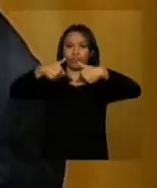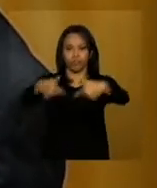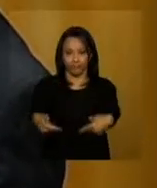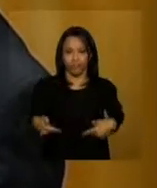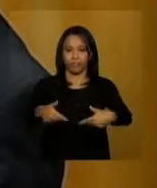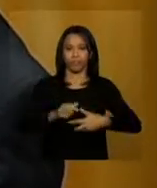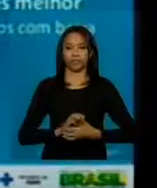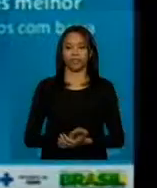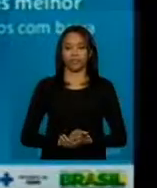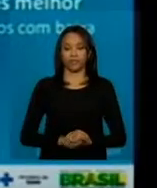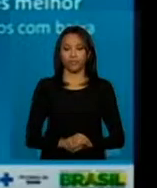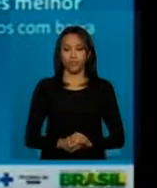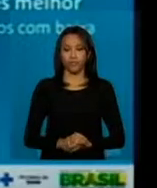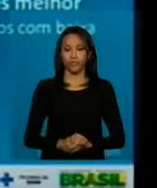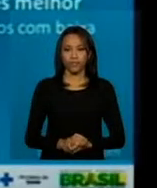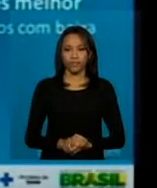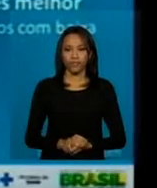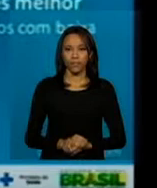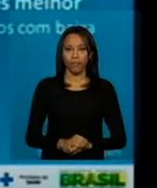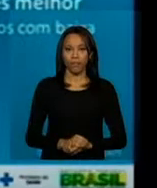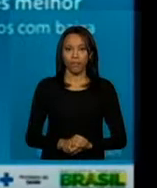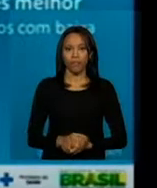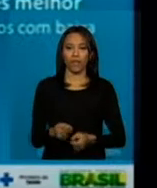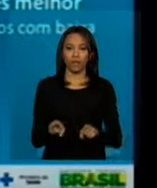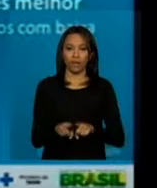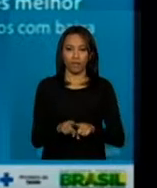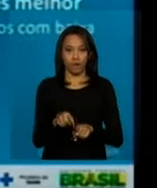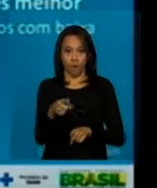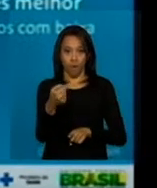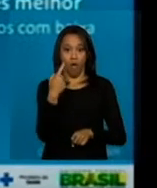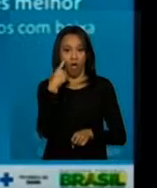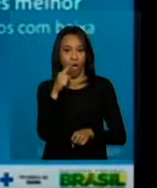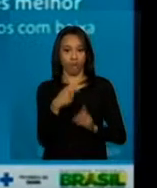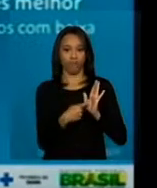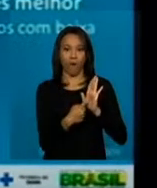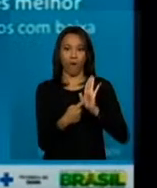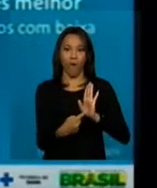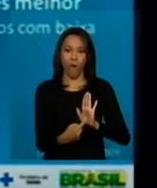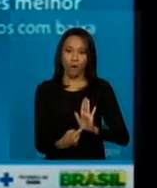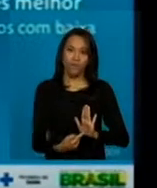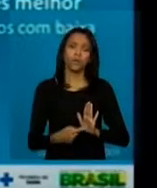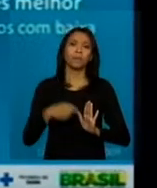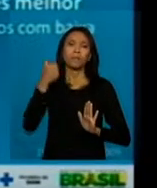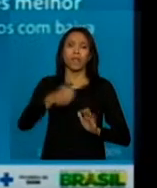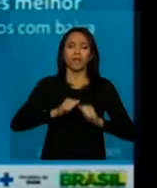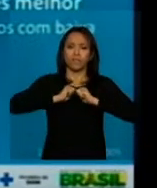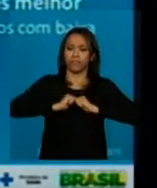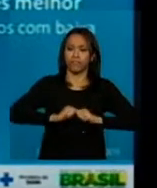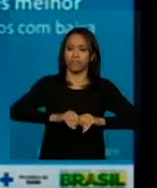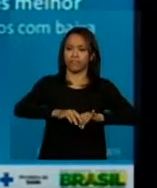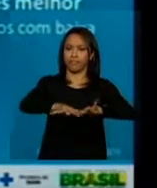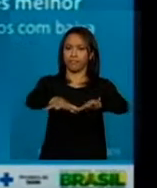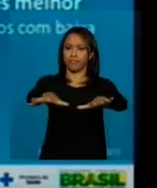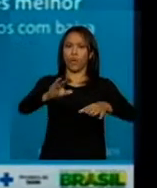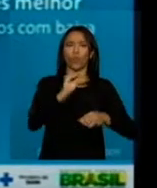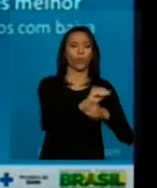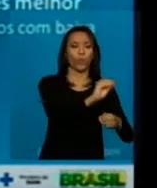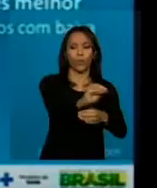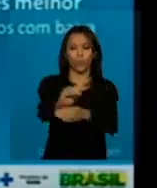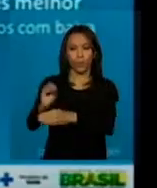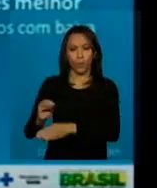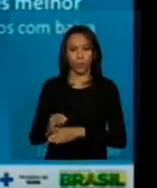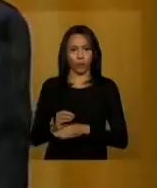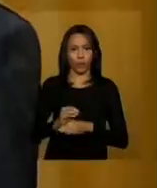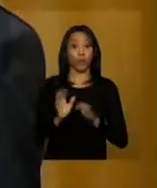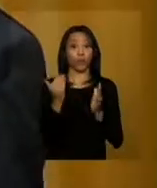passar? E as nossas evidências mostram que quanto maior a cobertura de saúde da família, tem dados hoje, não